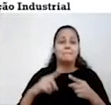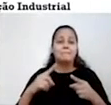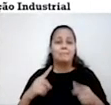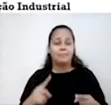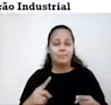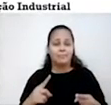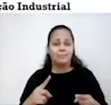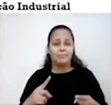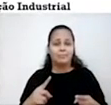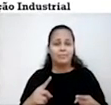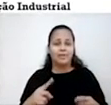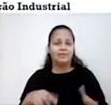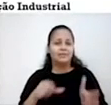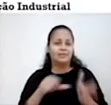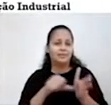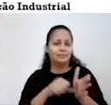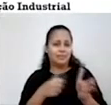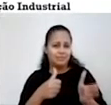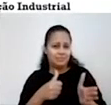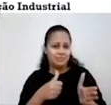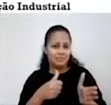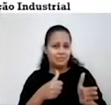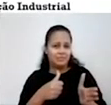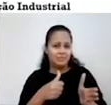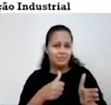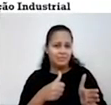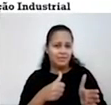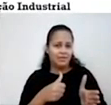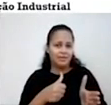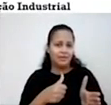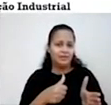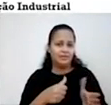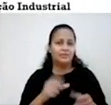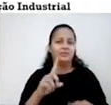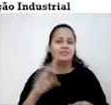de condições, nessas primeiras